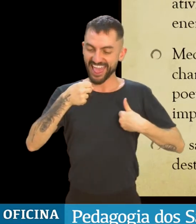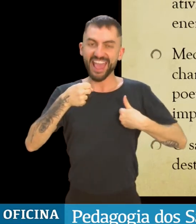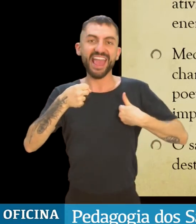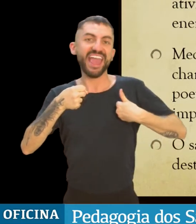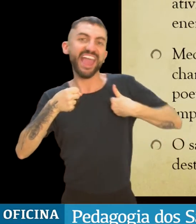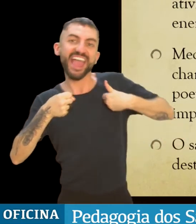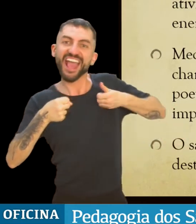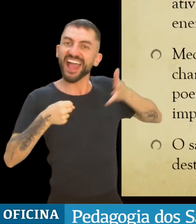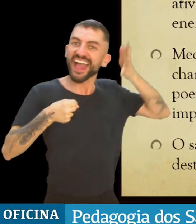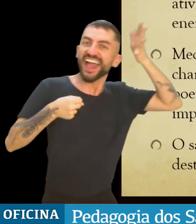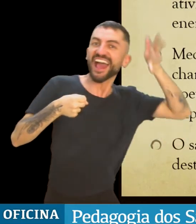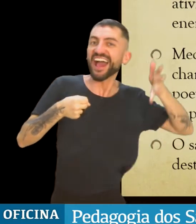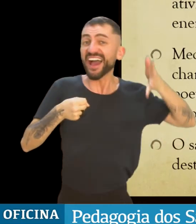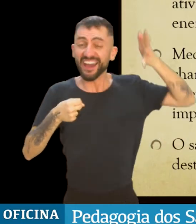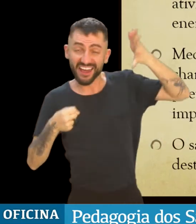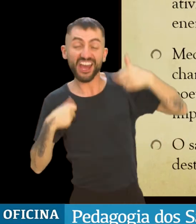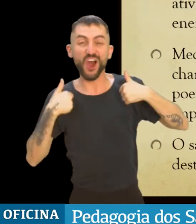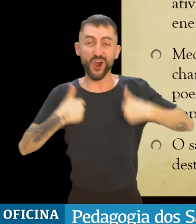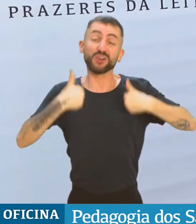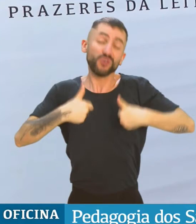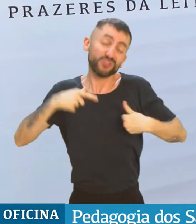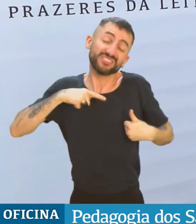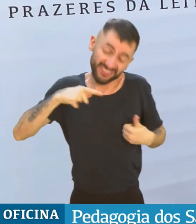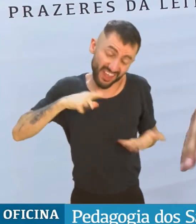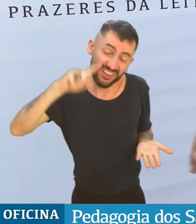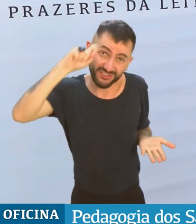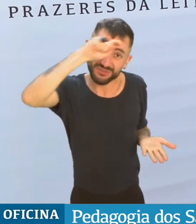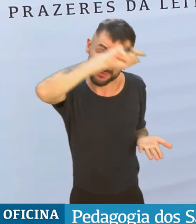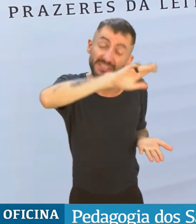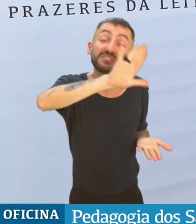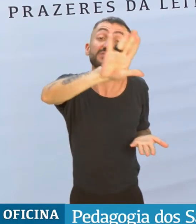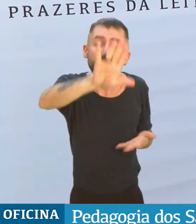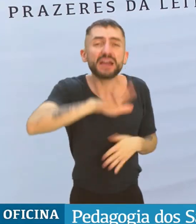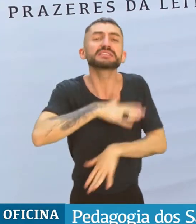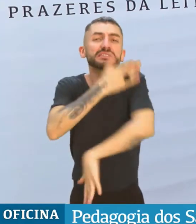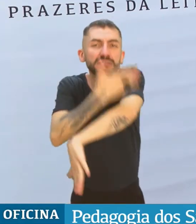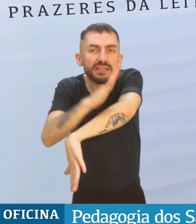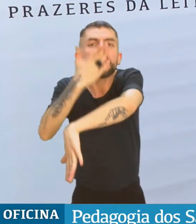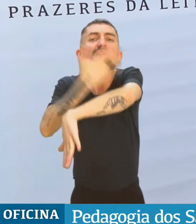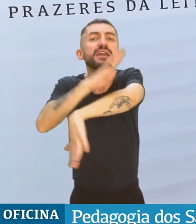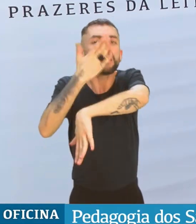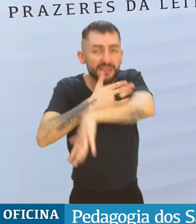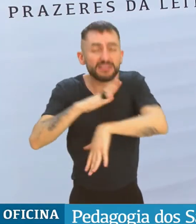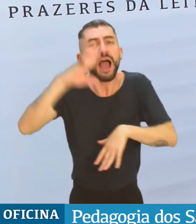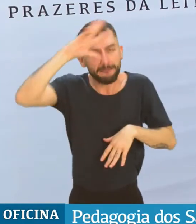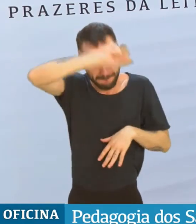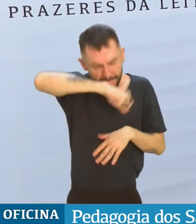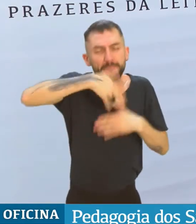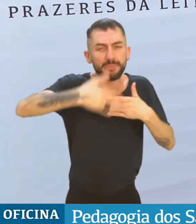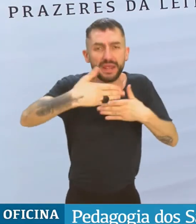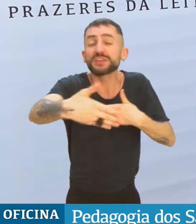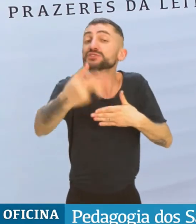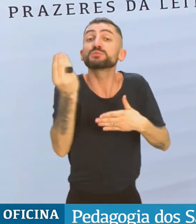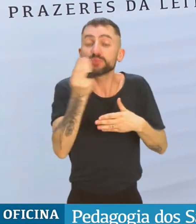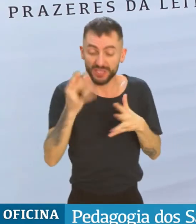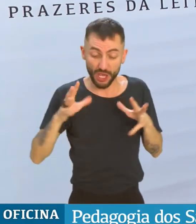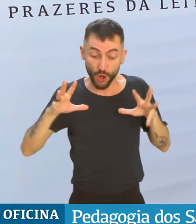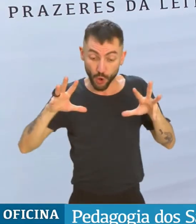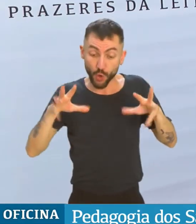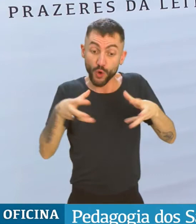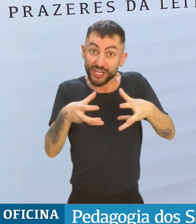A gente vai aprendendo com a prática, como você vai estar um trabalho coletivo, é bom sempre também, após